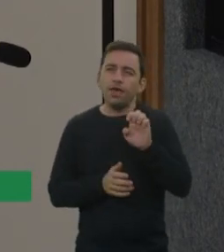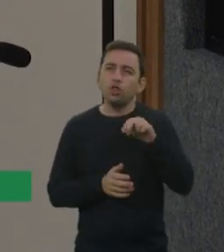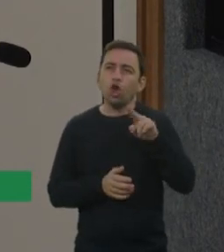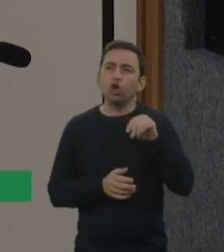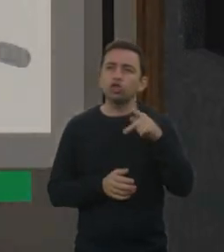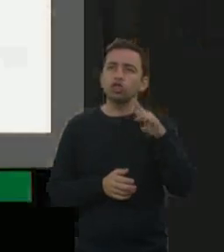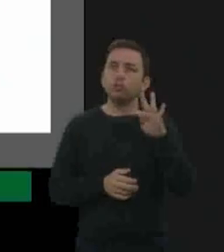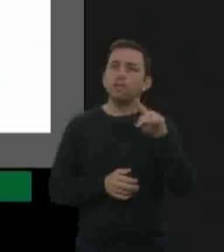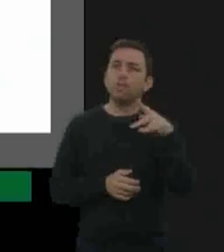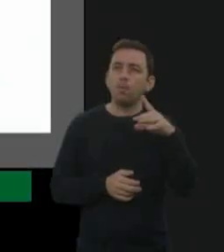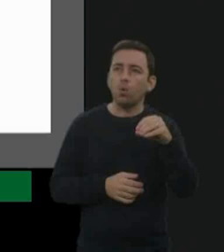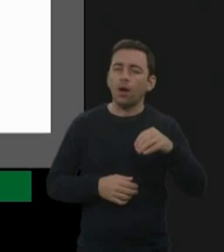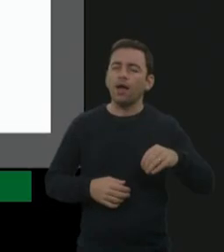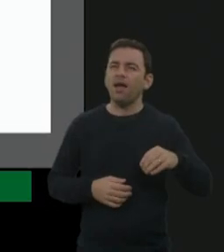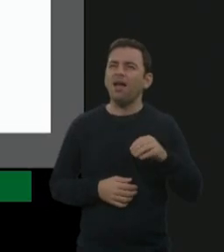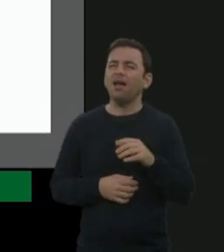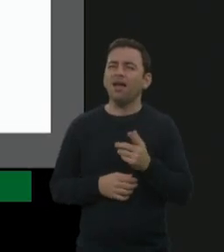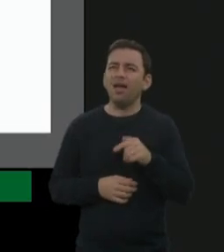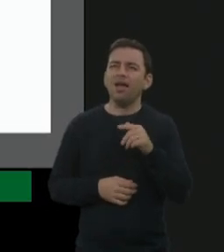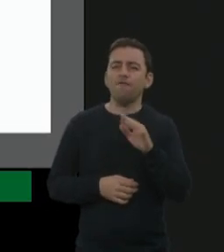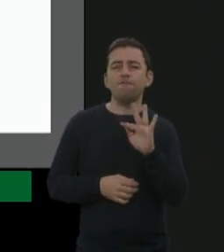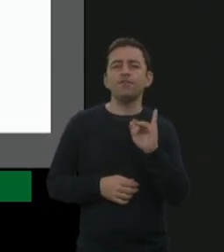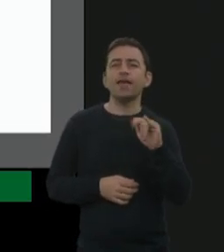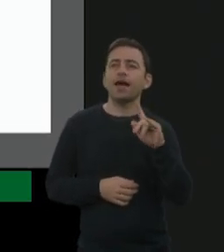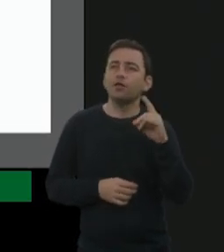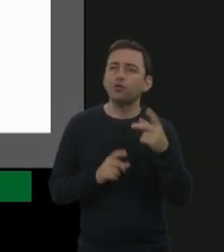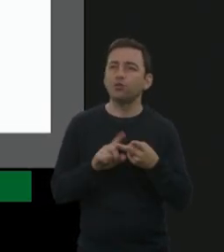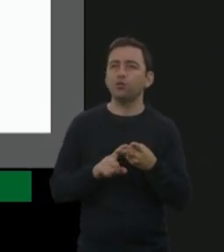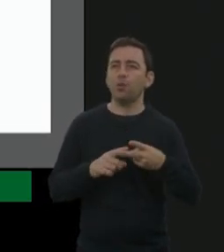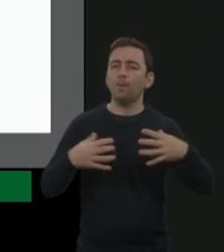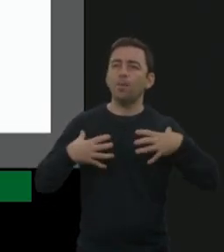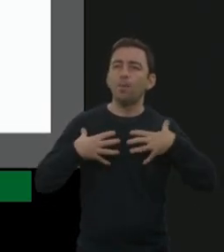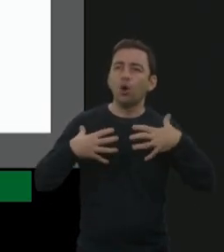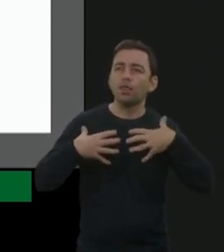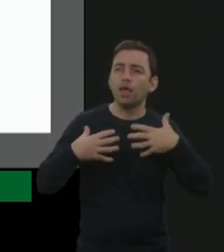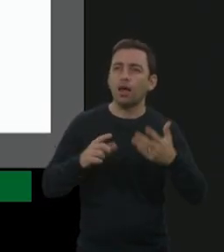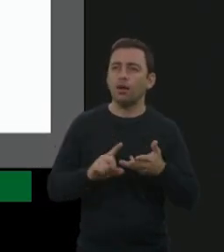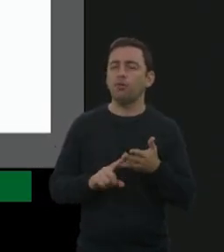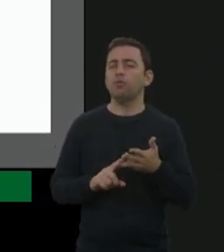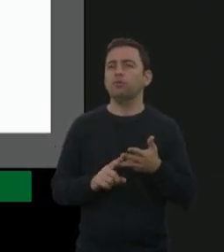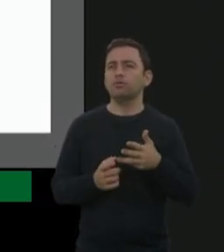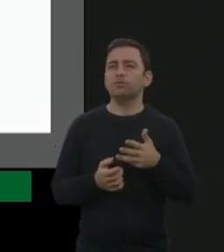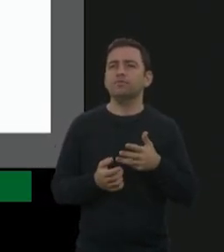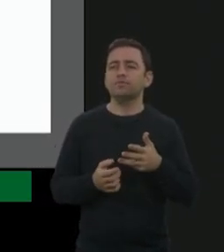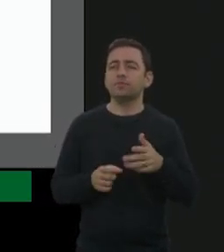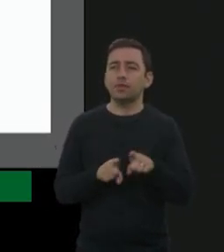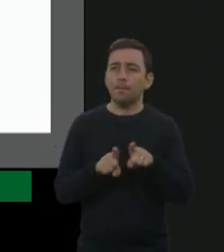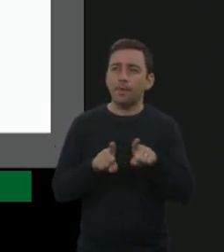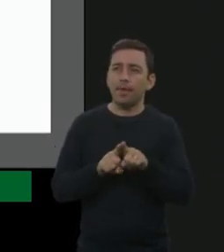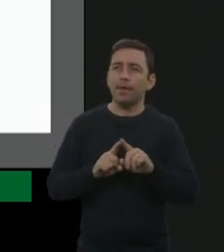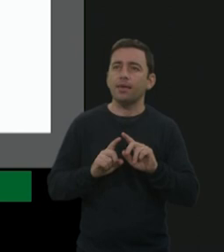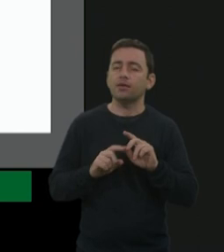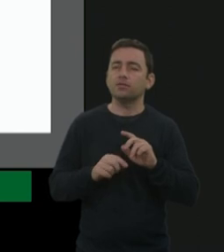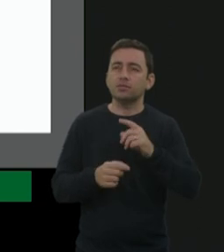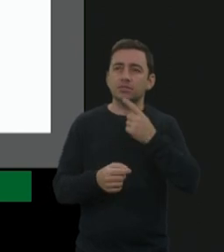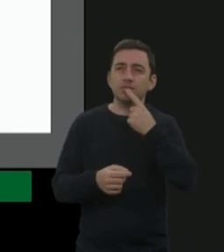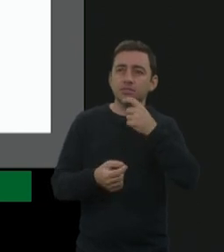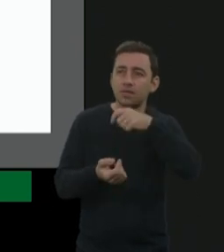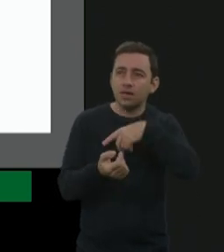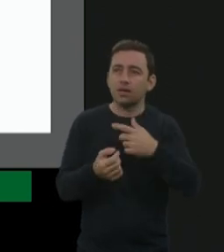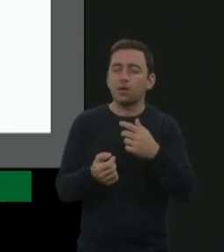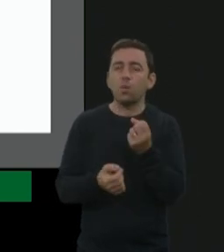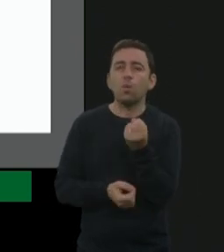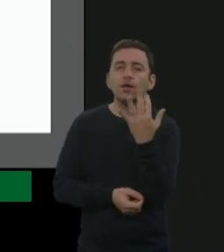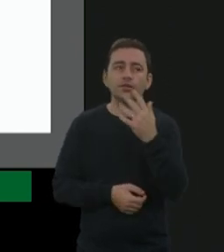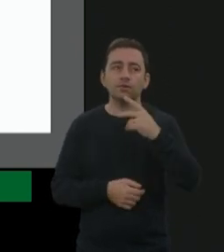termos de fígado, como aumento de enzimas, na parte pulmonar, alteração na espirometria, na parte hematológica, contagem de plaquetas